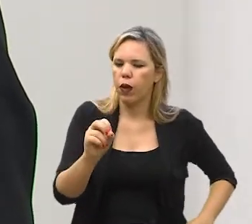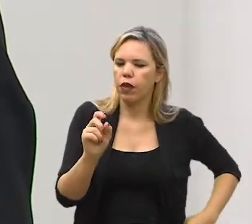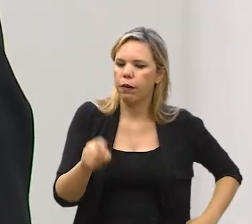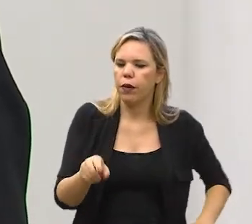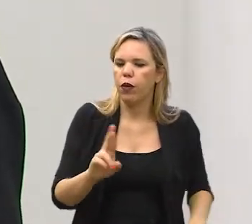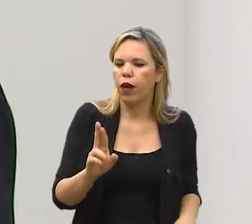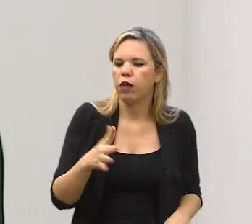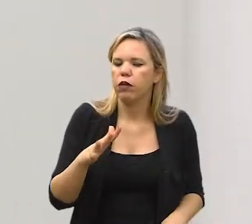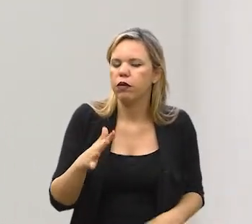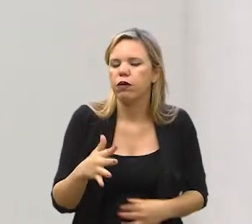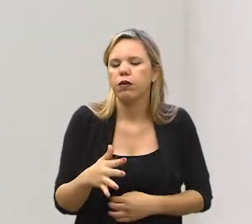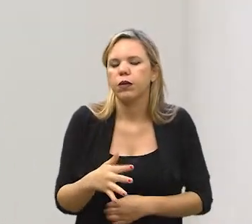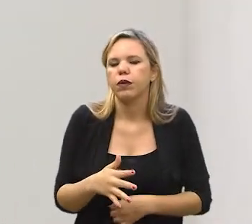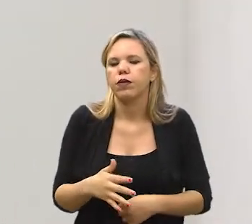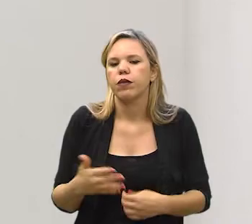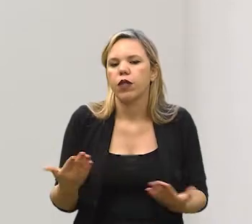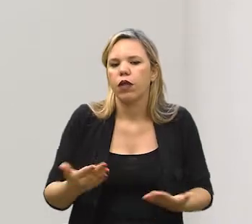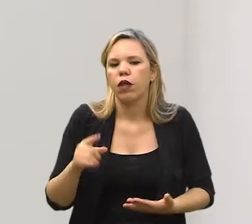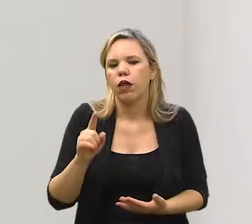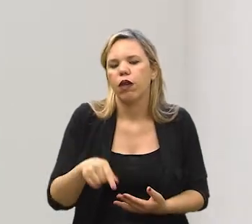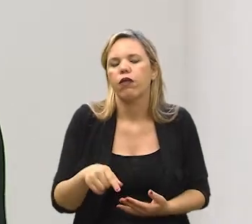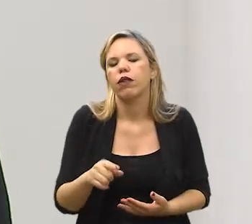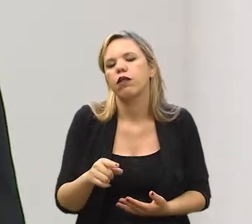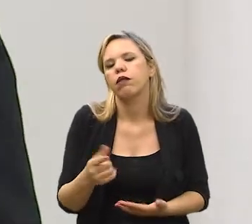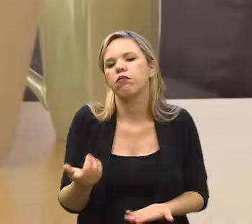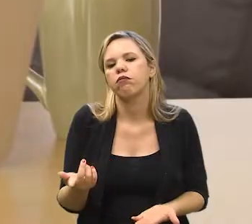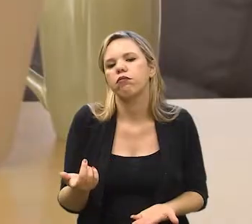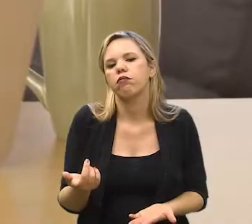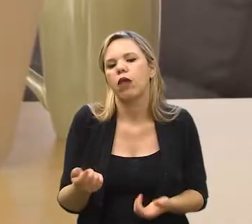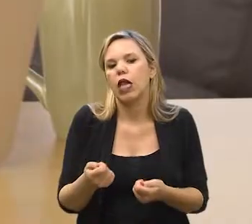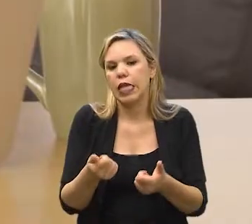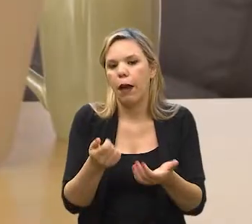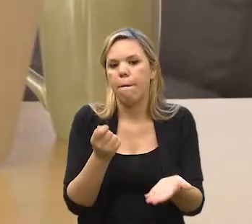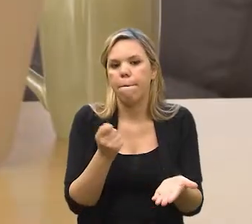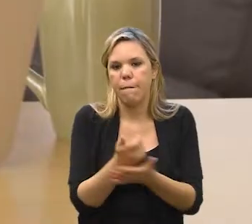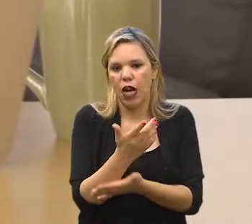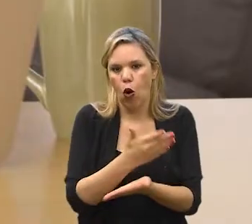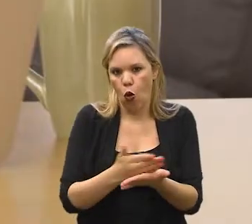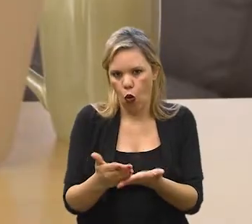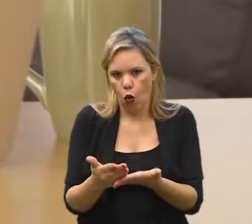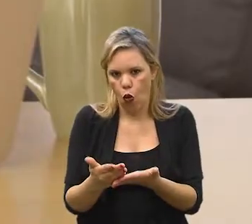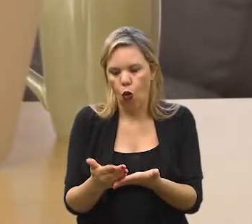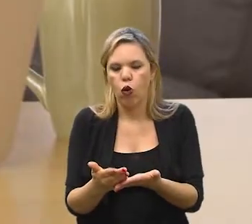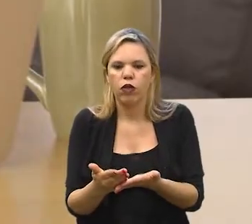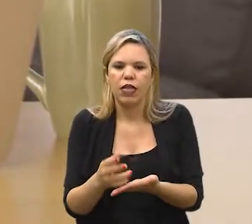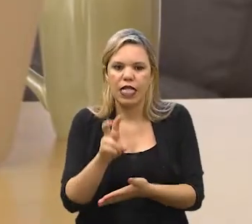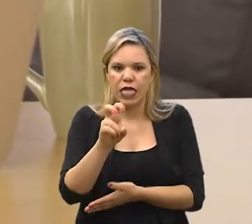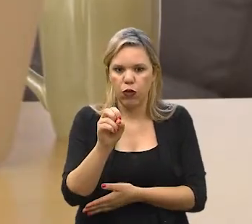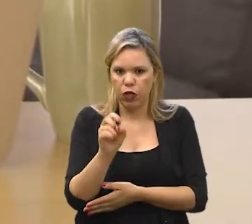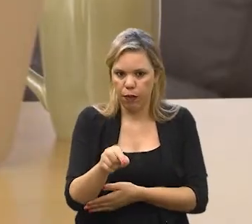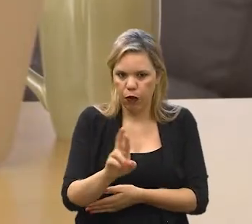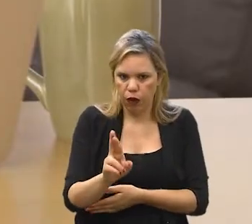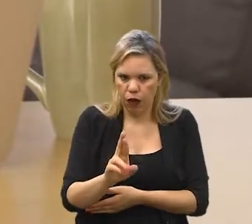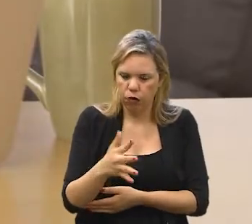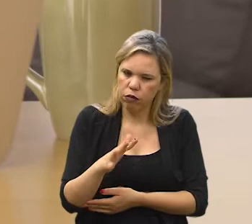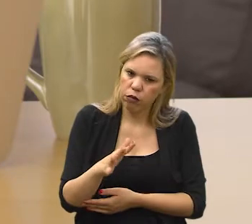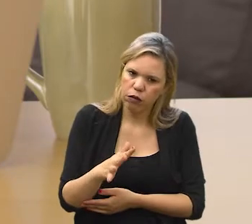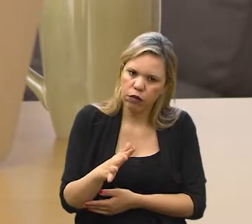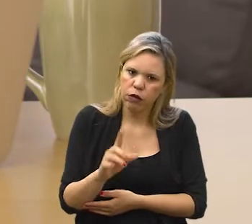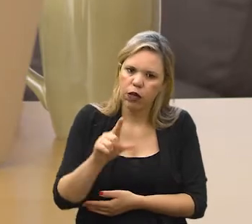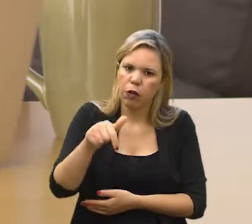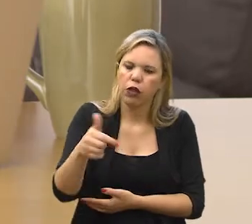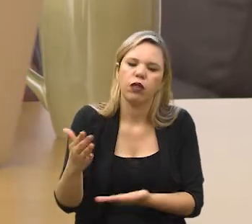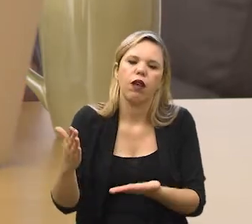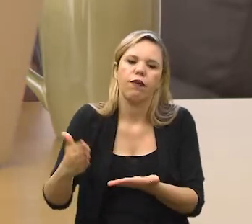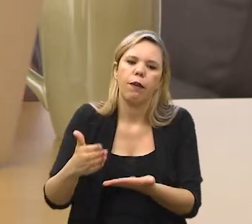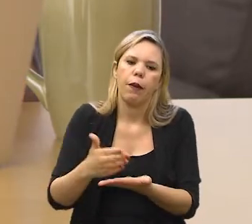exemplo? Um imóvel hoje nessa faixa, você dando uma entrada aproximadamente de uns 50 mil reais,